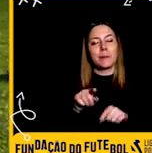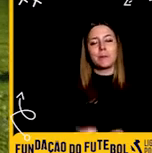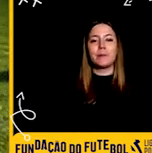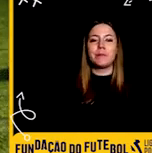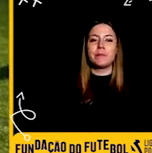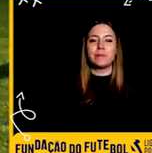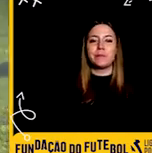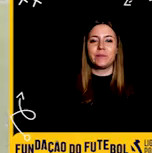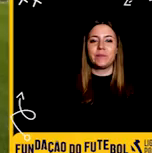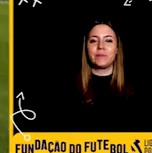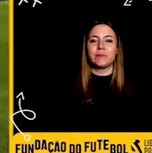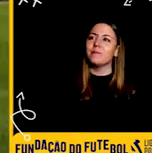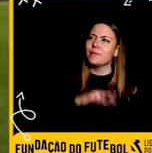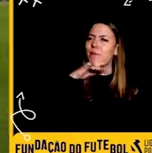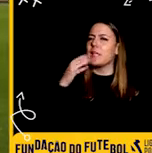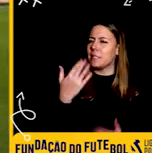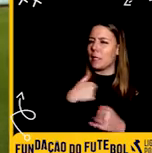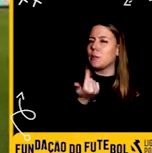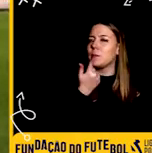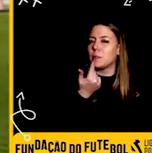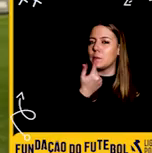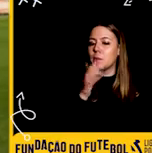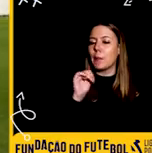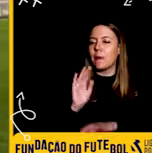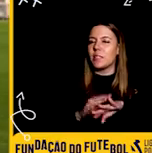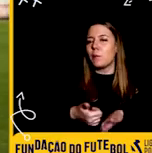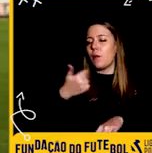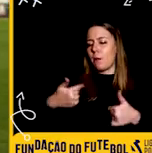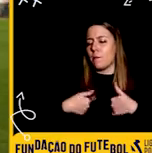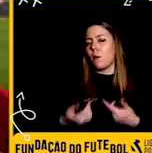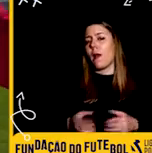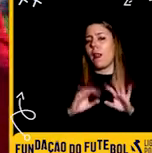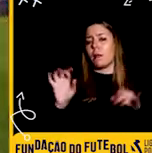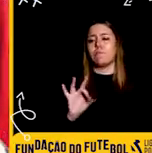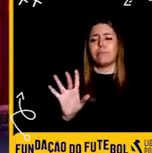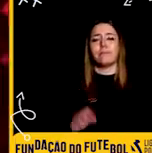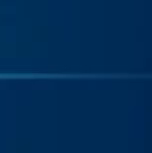igualmente. Foi giro, mas deu para perceber que o melhor pé esquerdo é o meu.